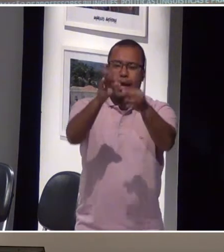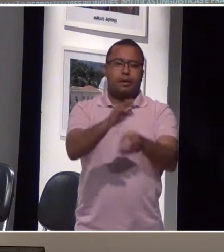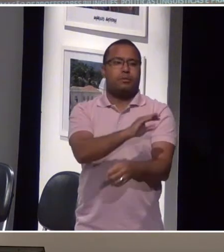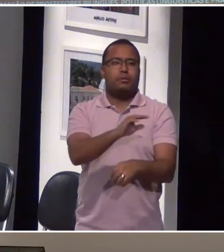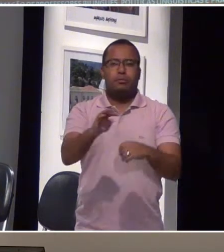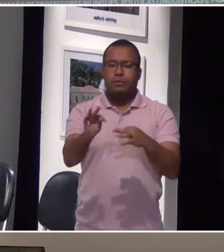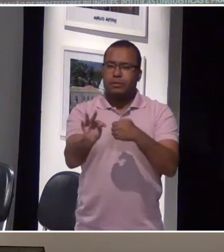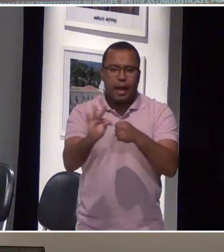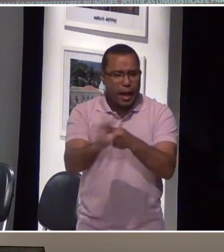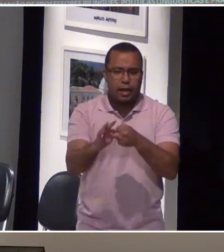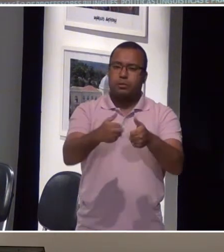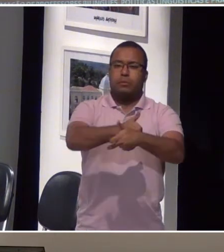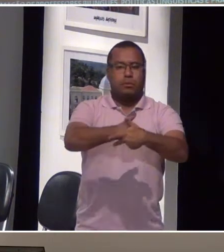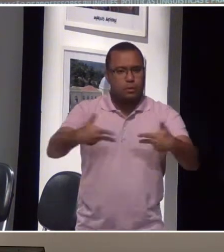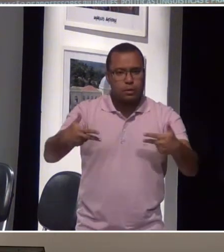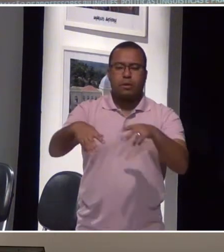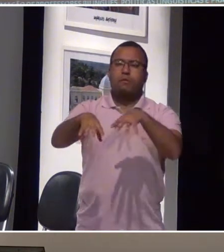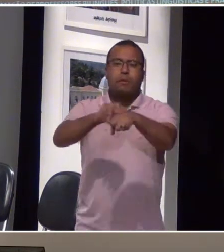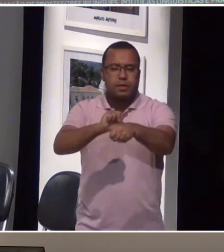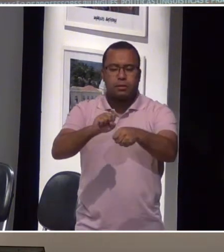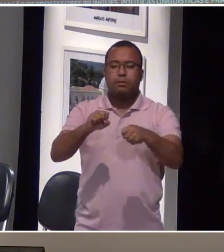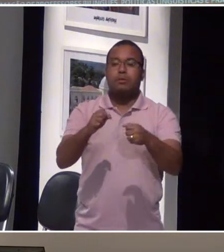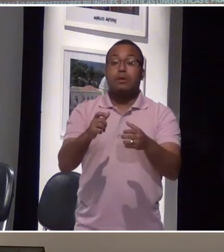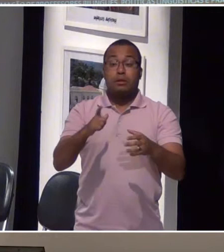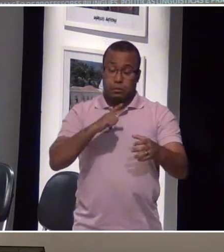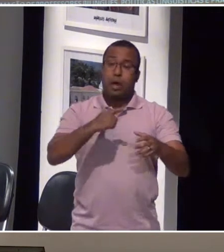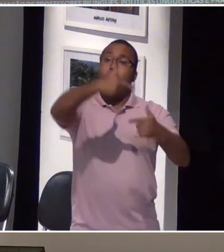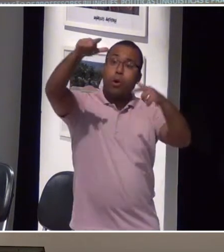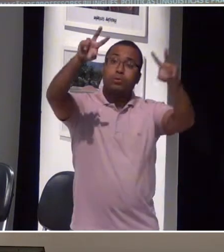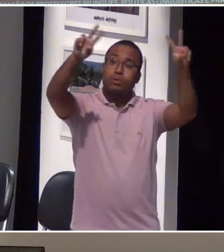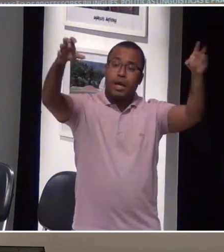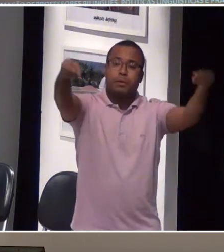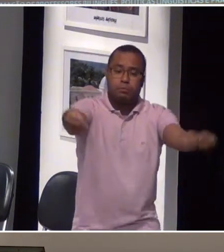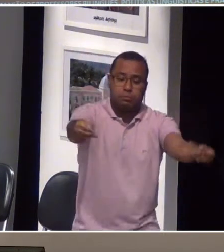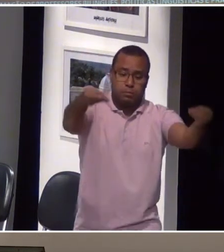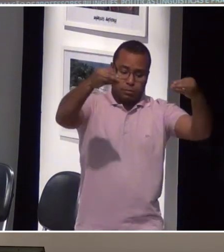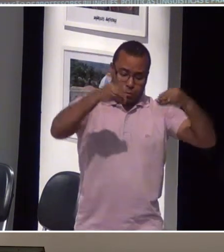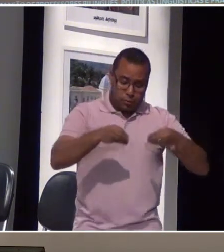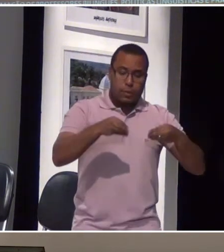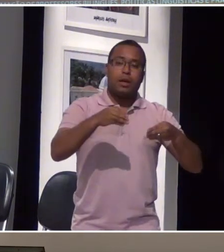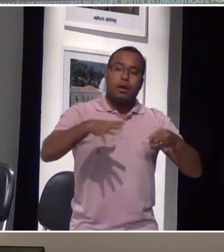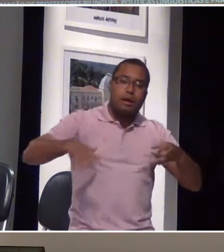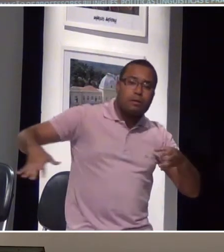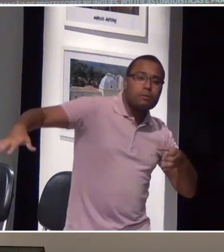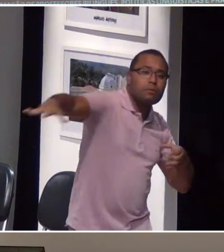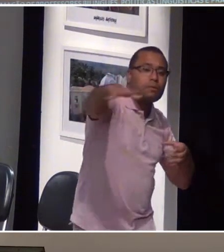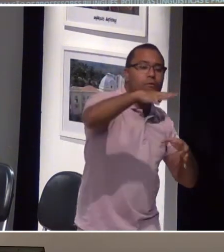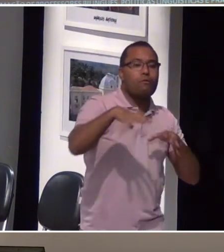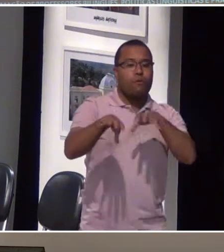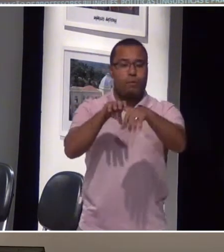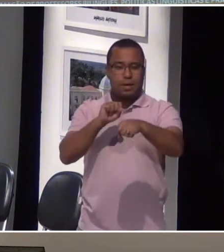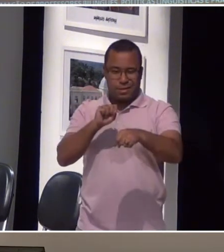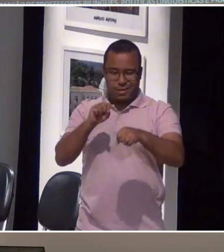profissionalizante. Então, são questões que acabam enriquecendo o grupo e trazendo também questões que dizem respeito ao todo o campo da